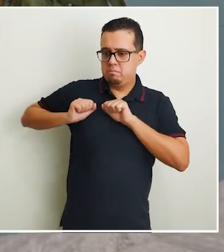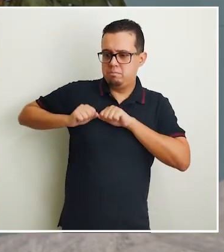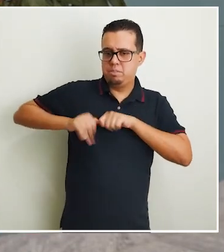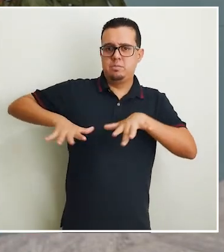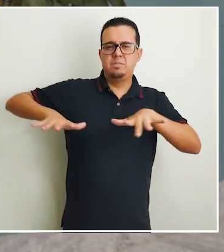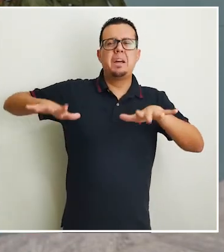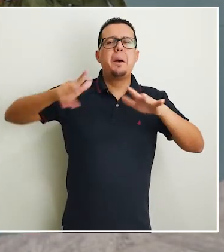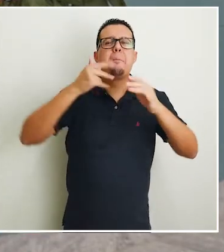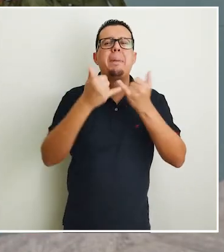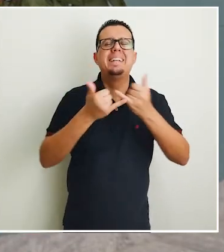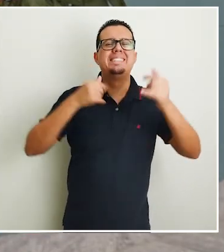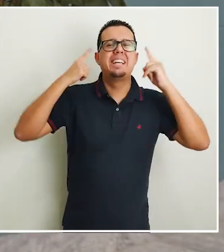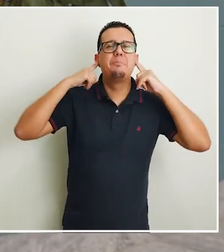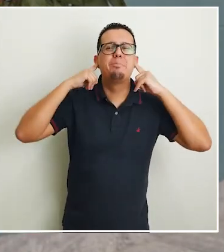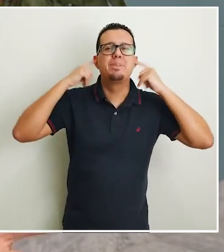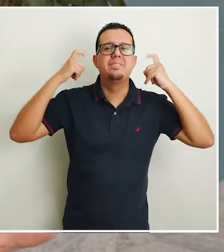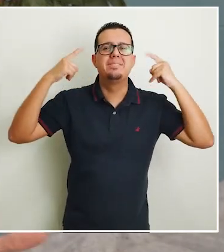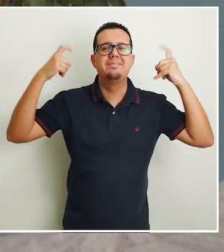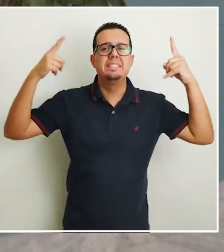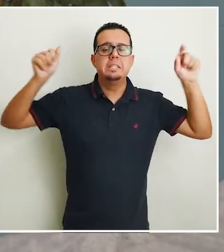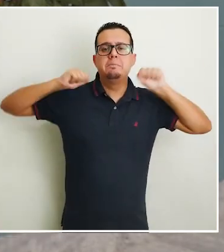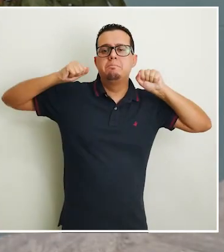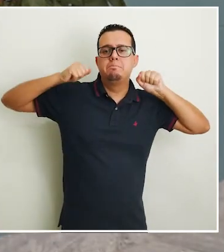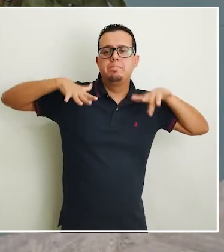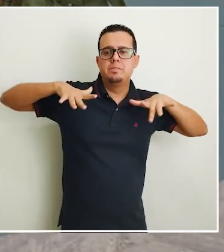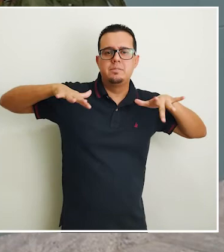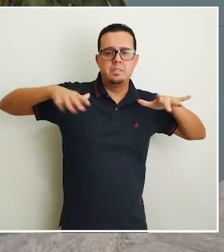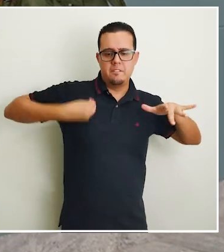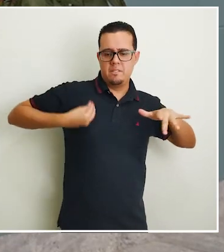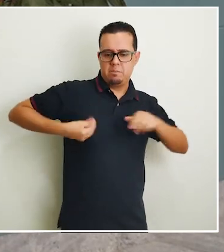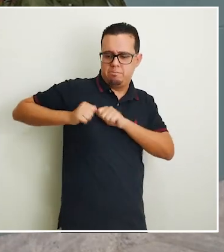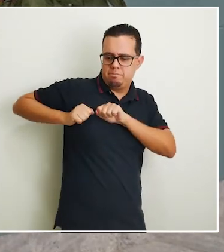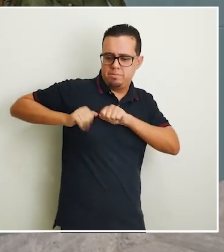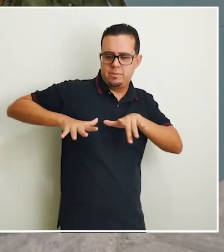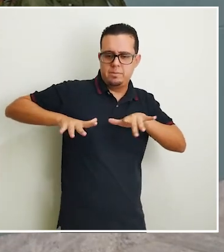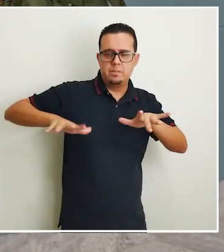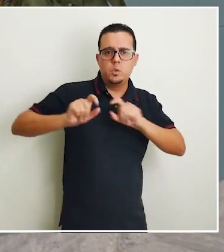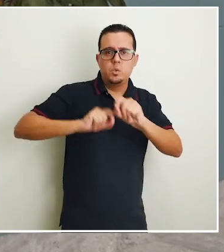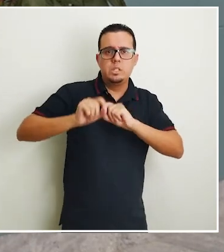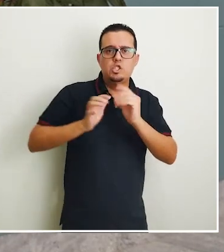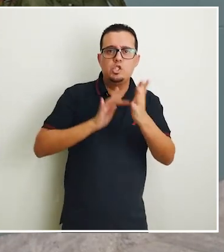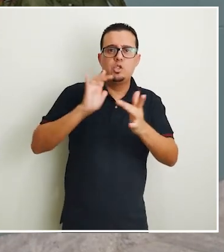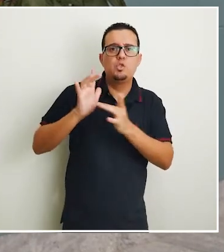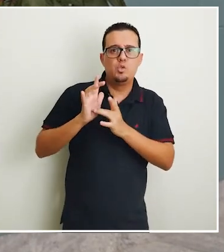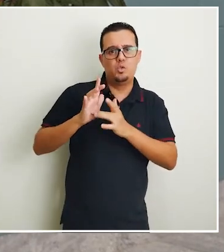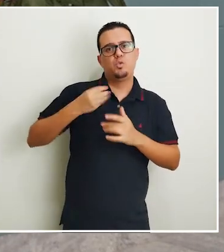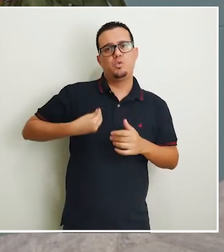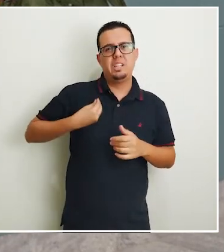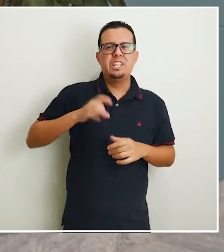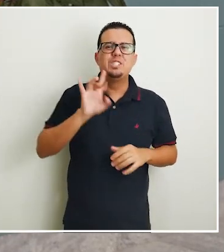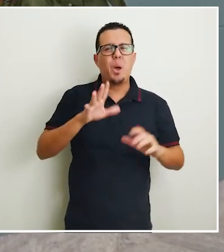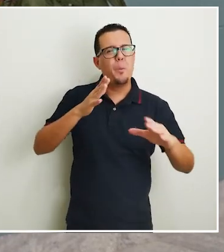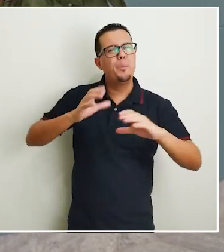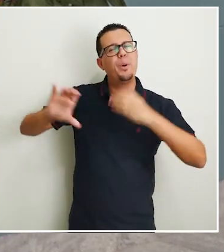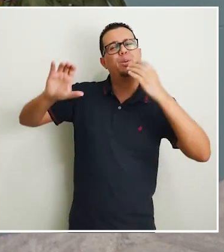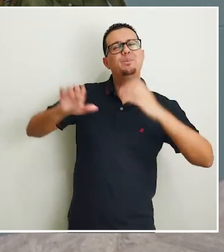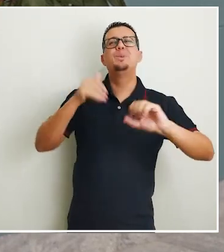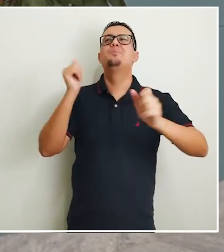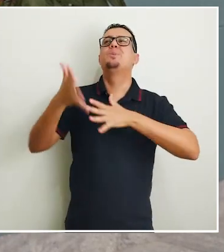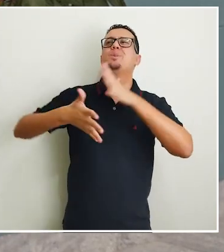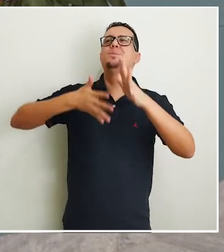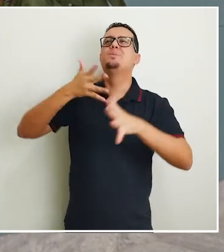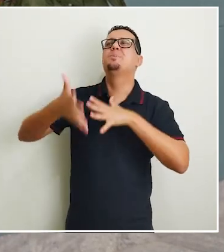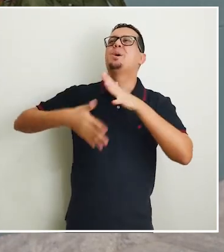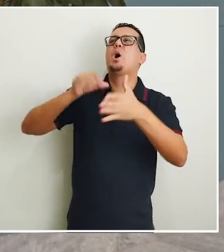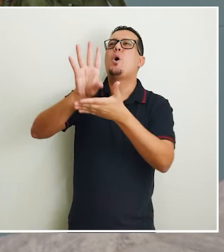você fizer. Sua vida tende a ressoar em adoração como um estilo de vida para além de canto, para além de